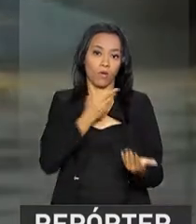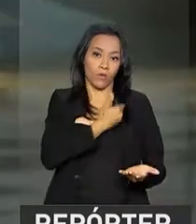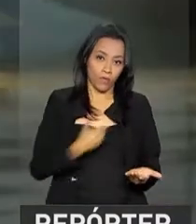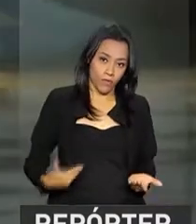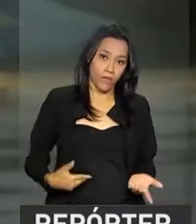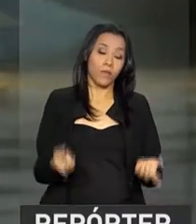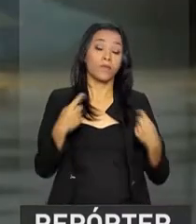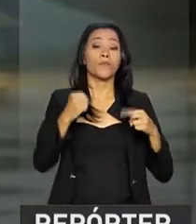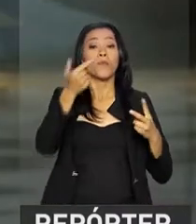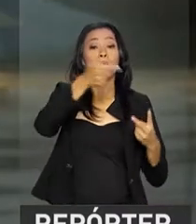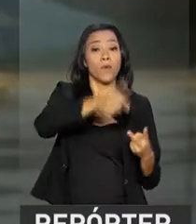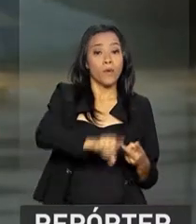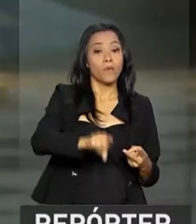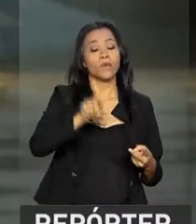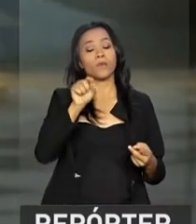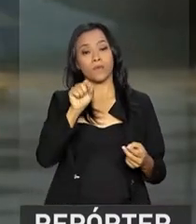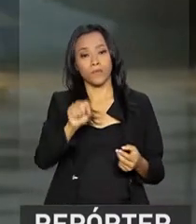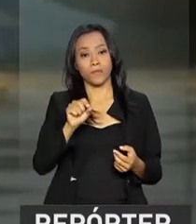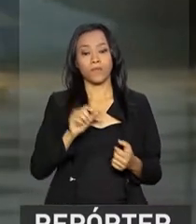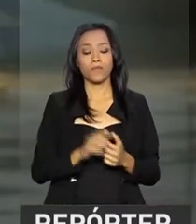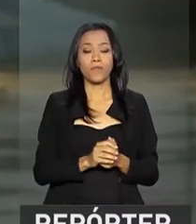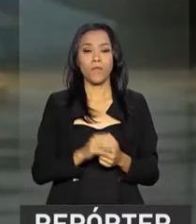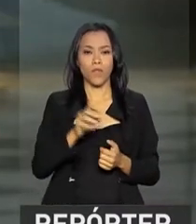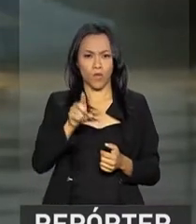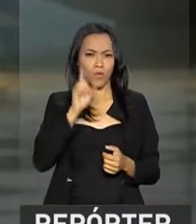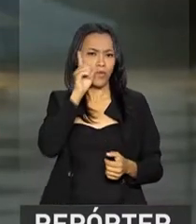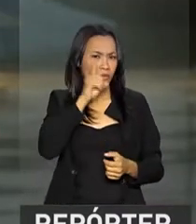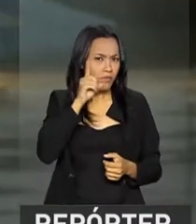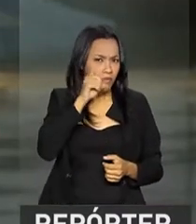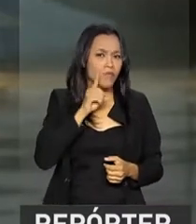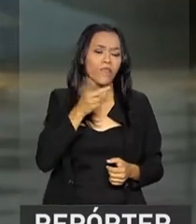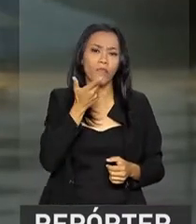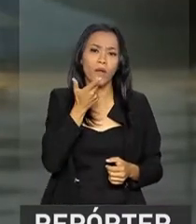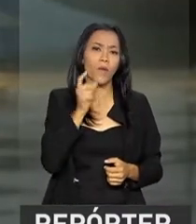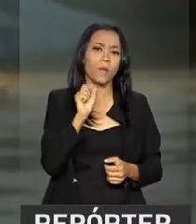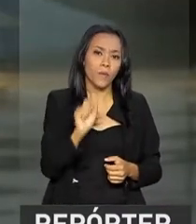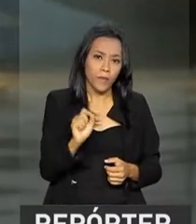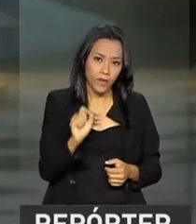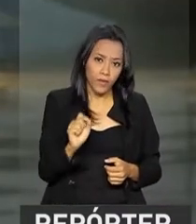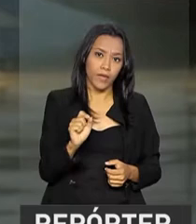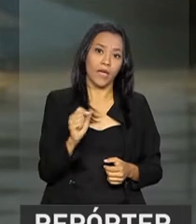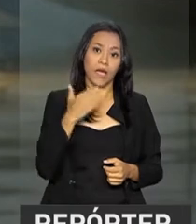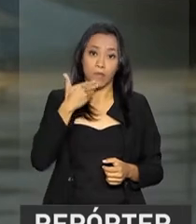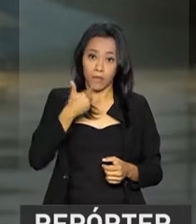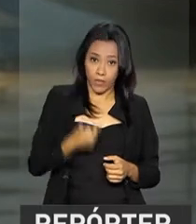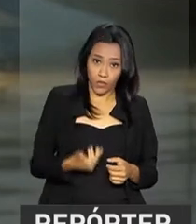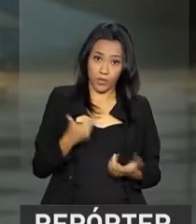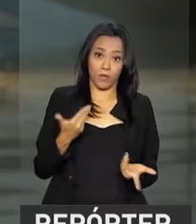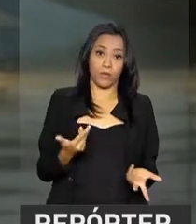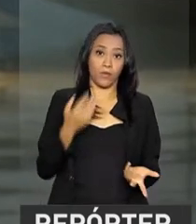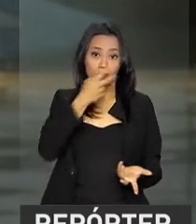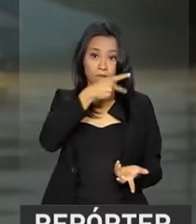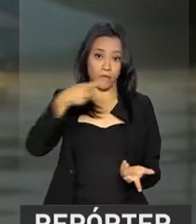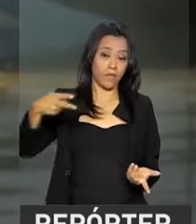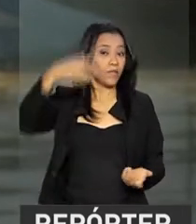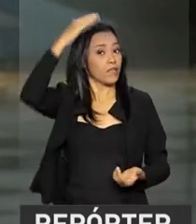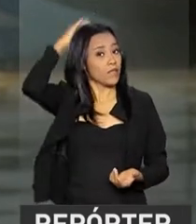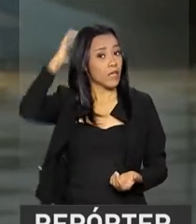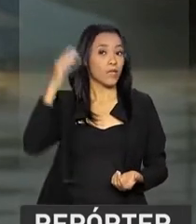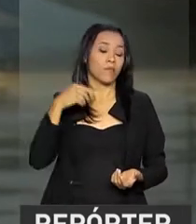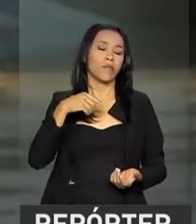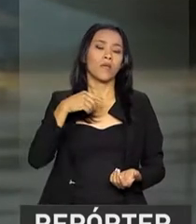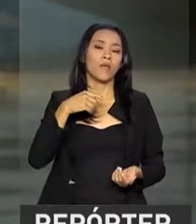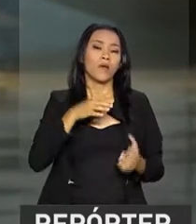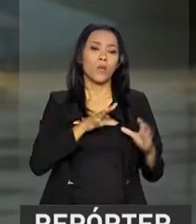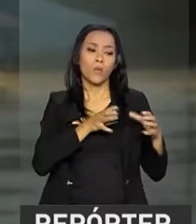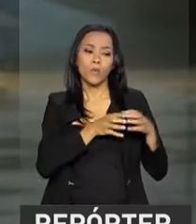Beto Mansur, do PRB do estado de São Paulo, disse que, a pedido do presidente Michel Temer, os partidos da